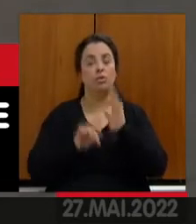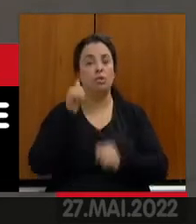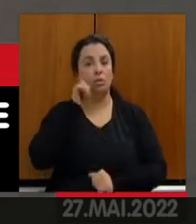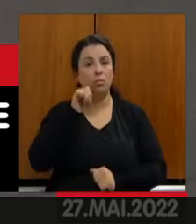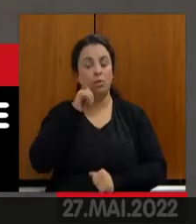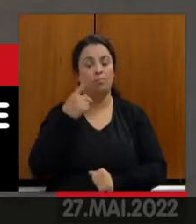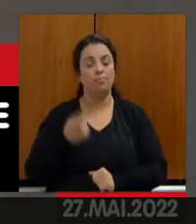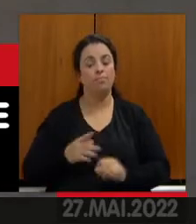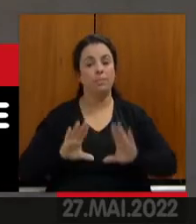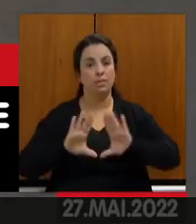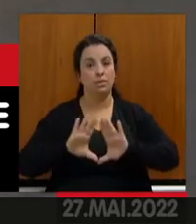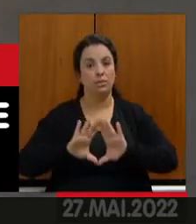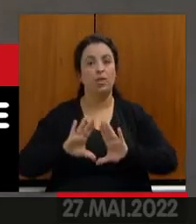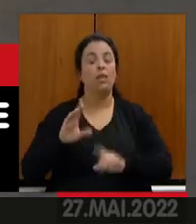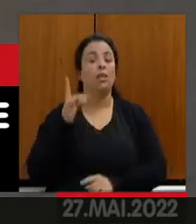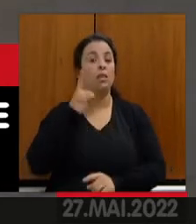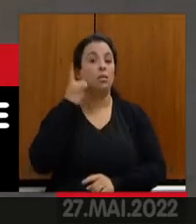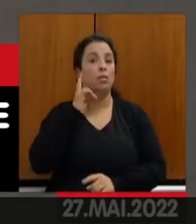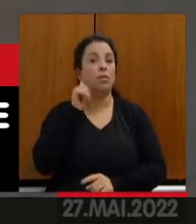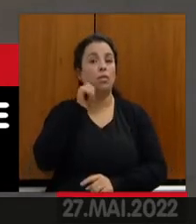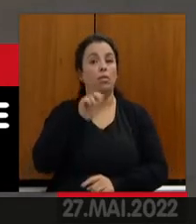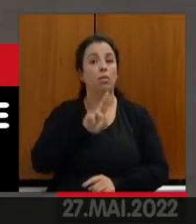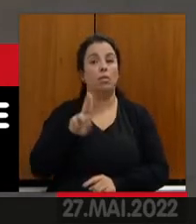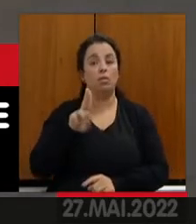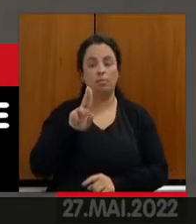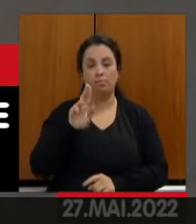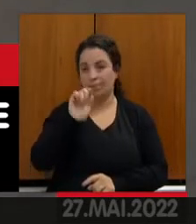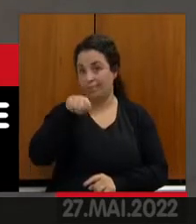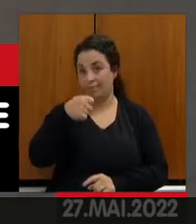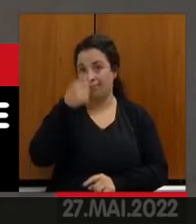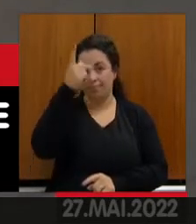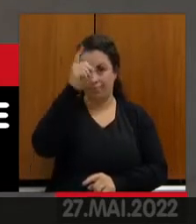de Minas Gerais deputada Ana Paula Siqueira